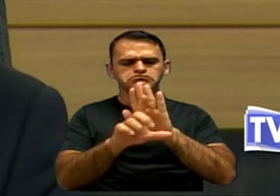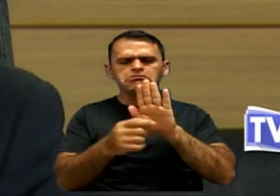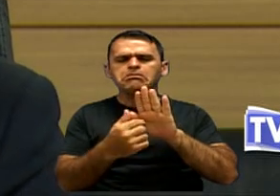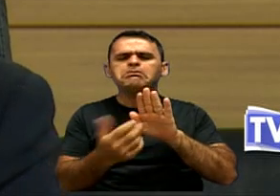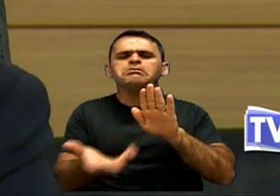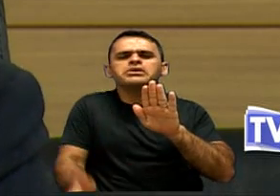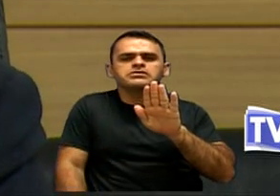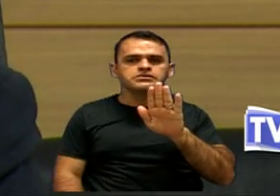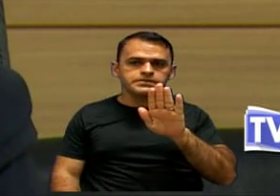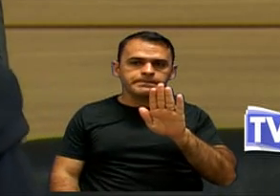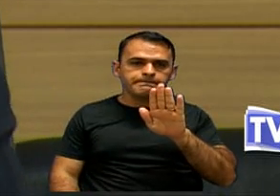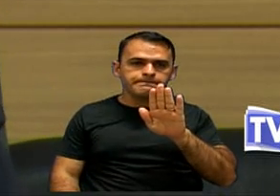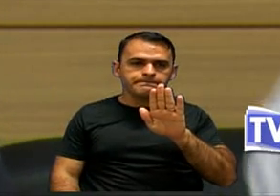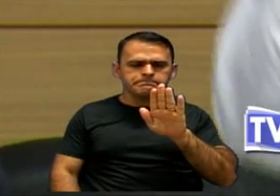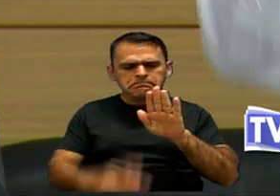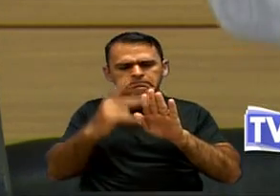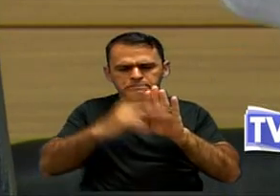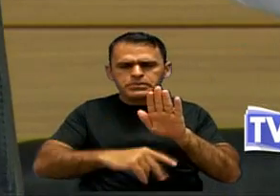quê?